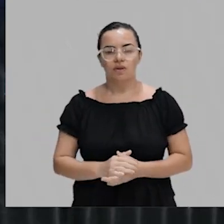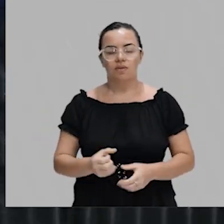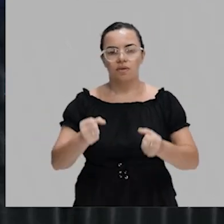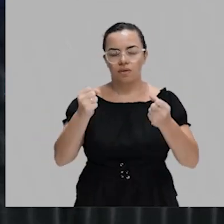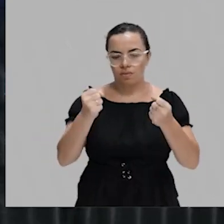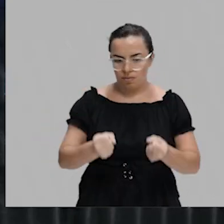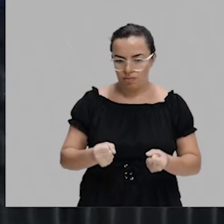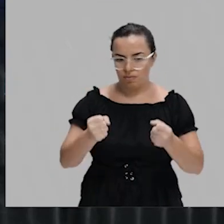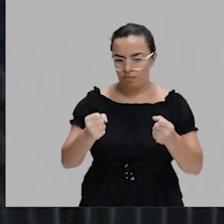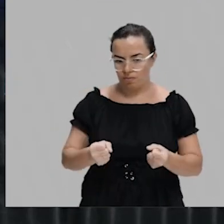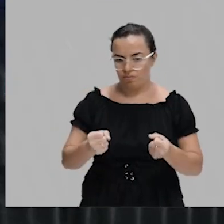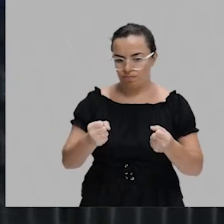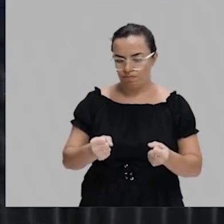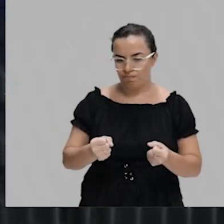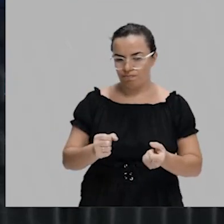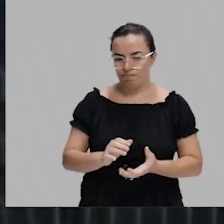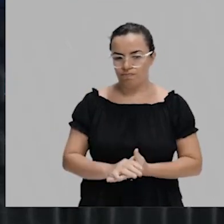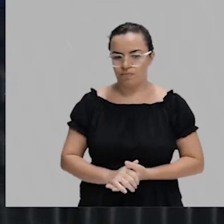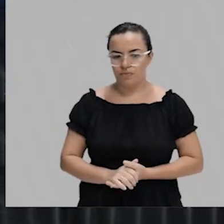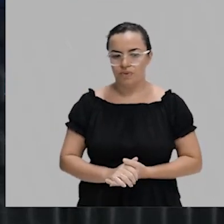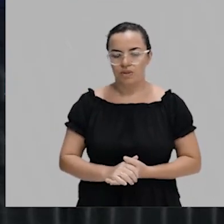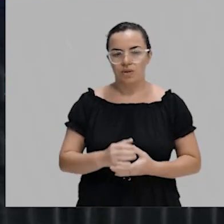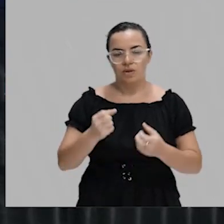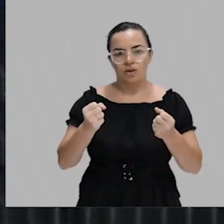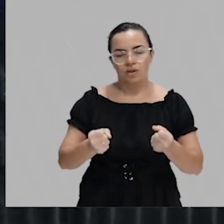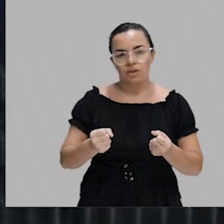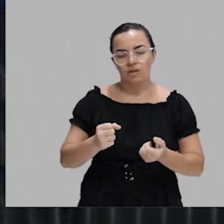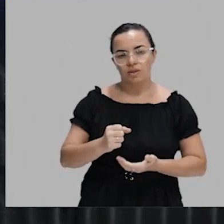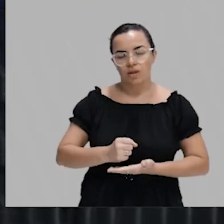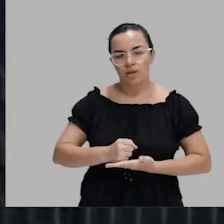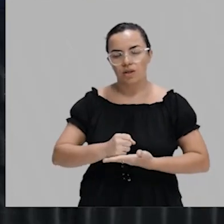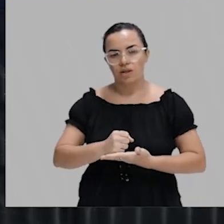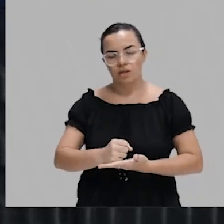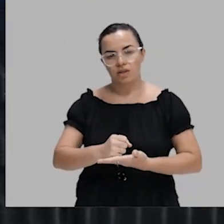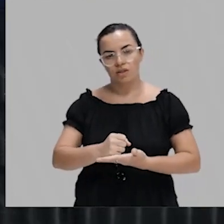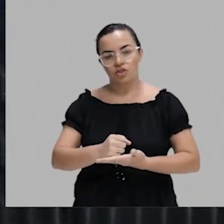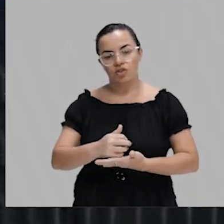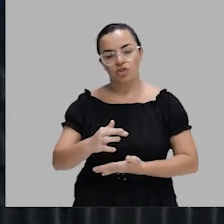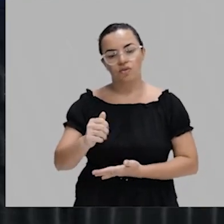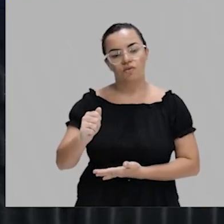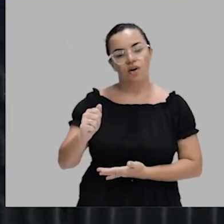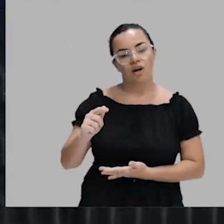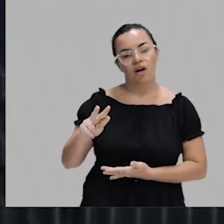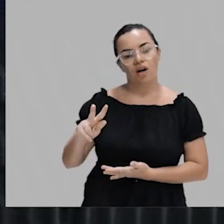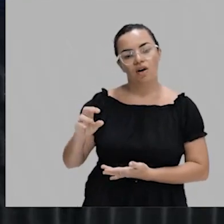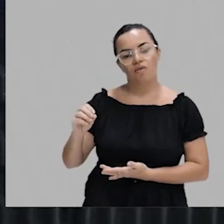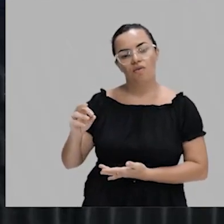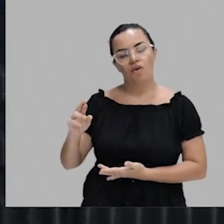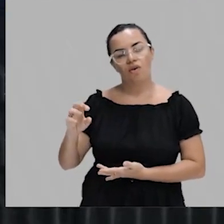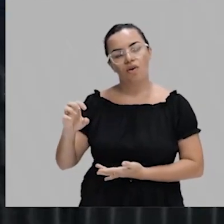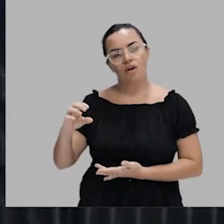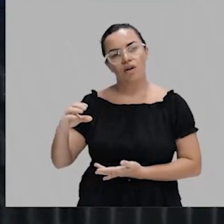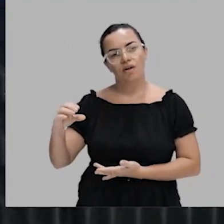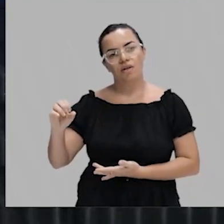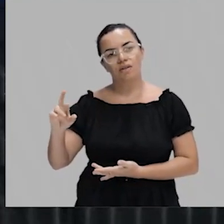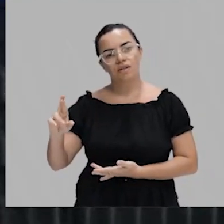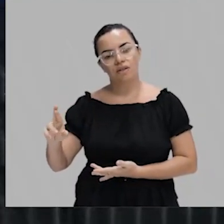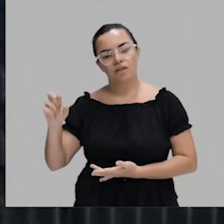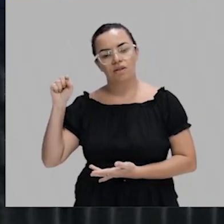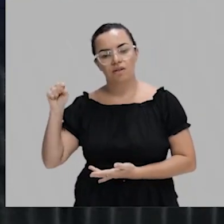de favorecimento. Favorecimento é verbo, favorecer Favorecimento é nome, favorecer é